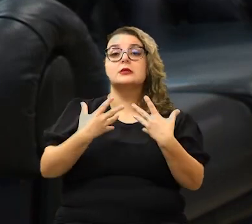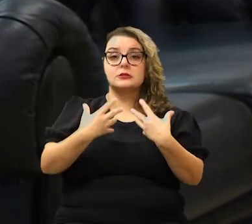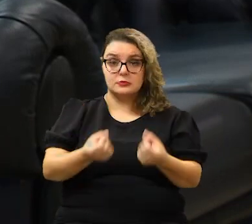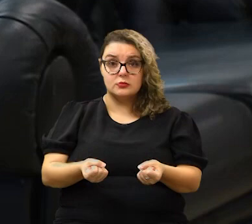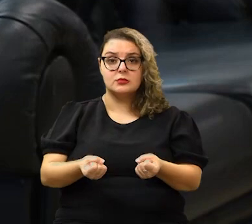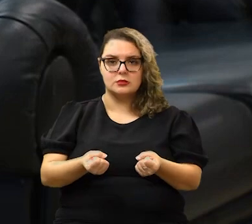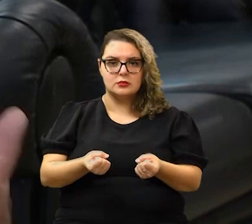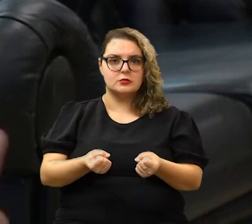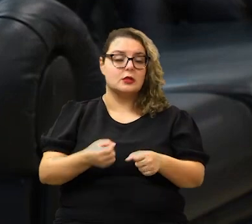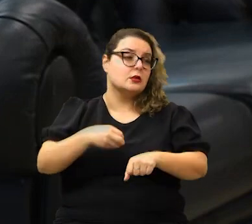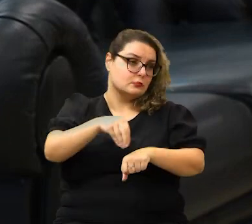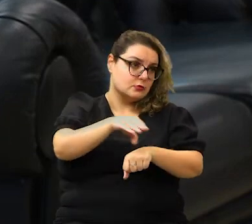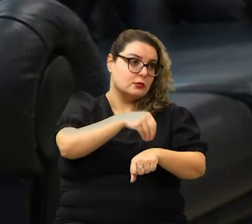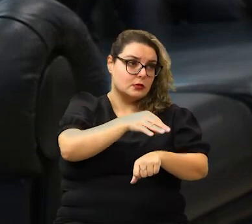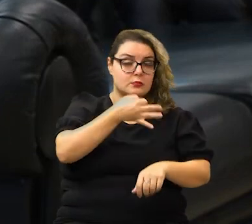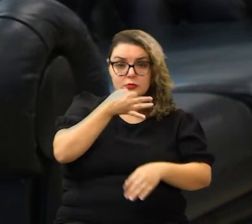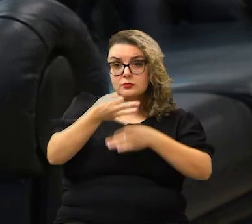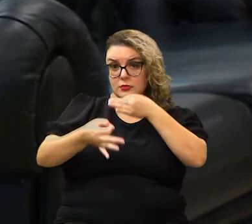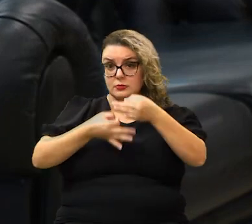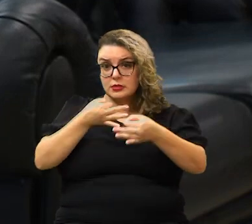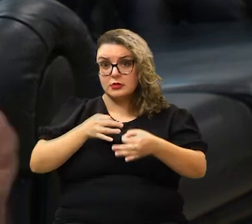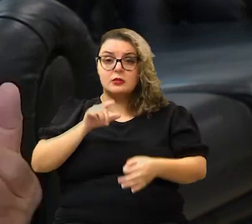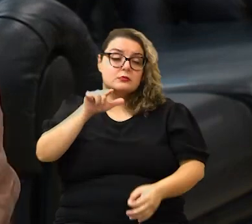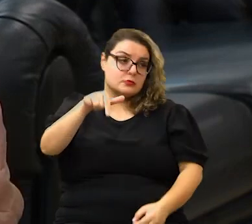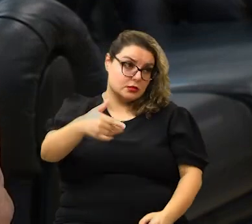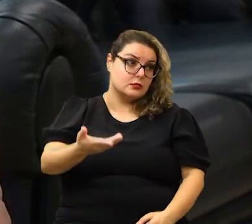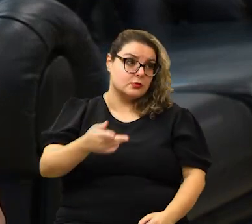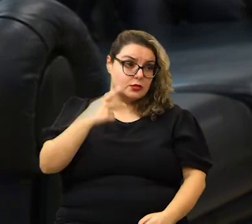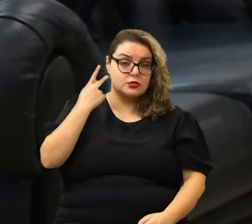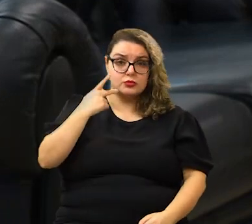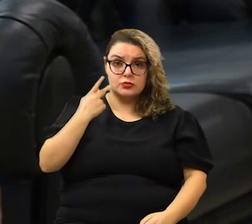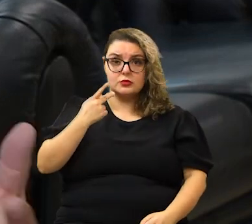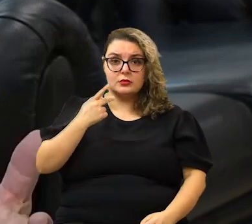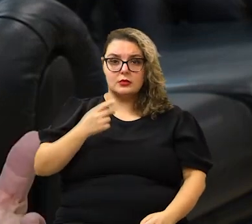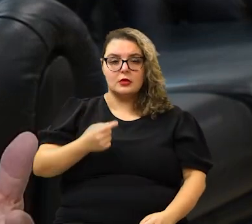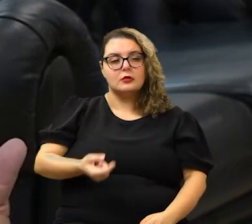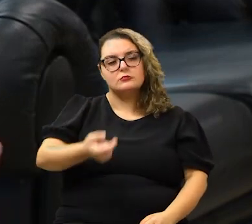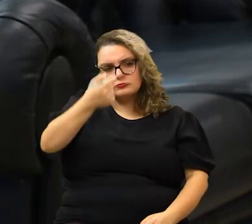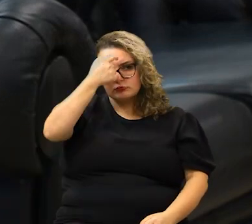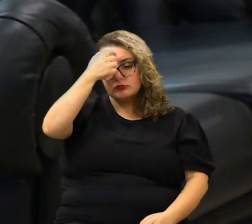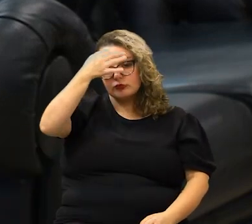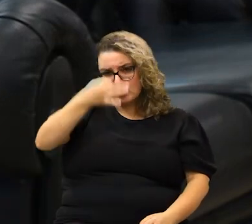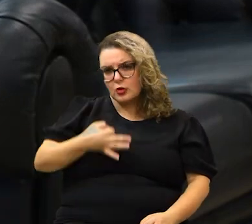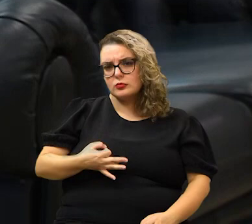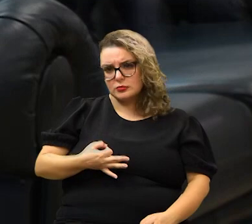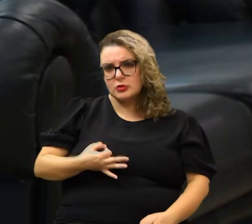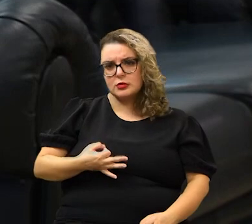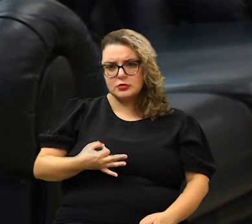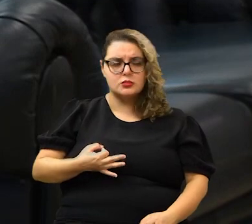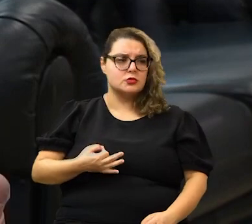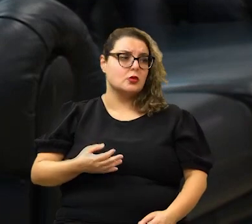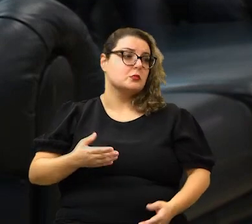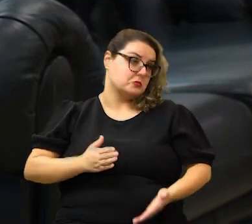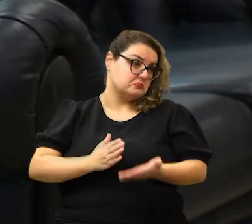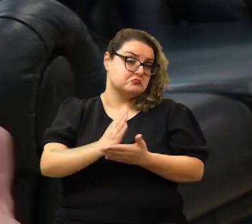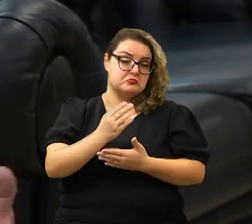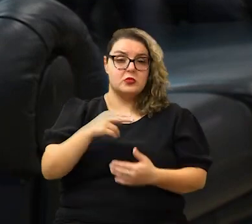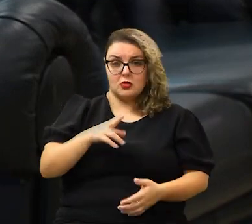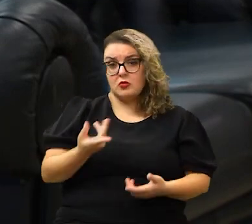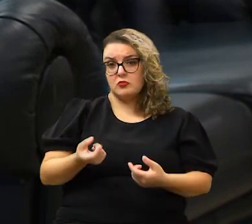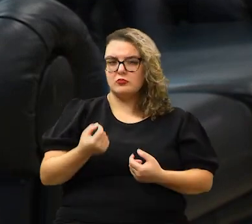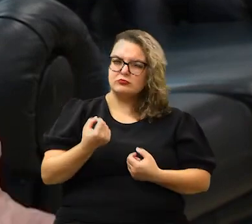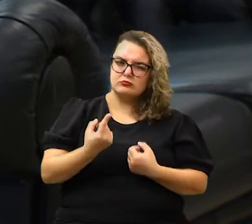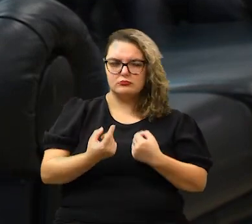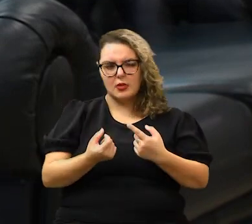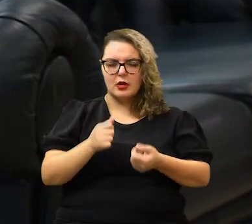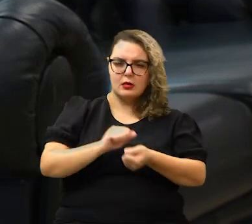recebendo, encaminhando sugestões, e a partir disso os vereadores vão formar sua convicção sobre aprovação ou até